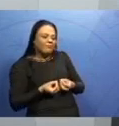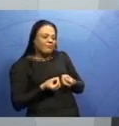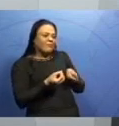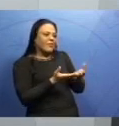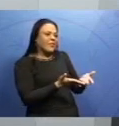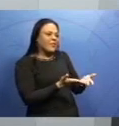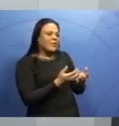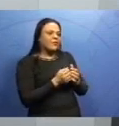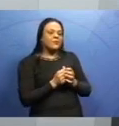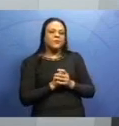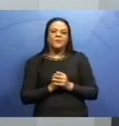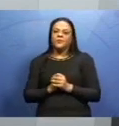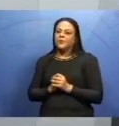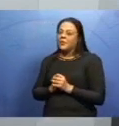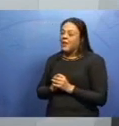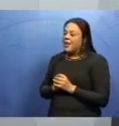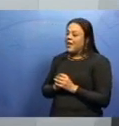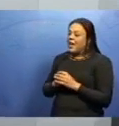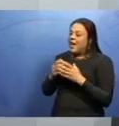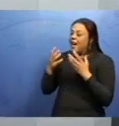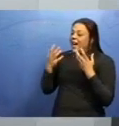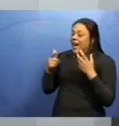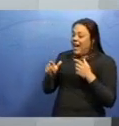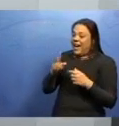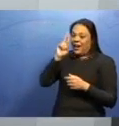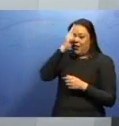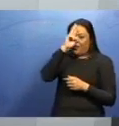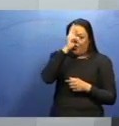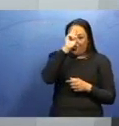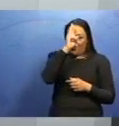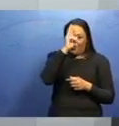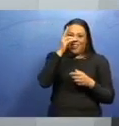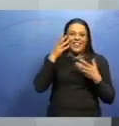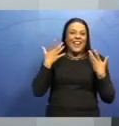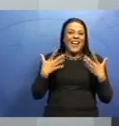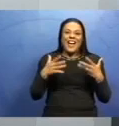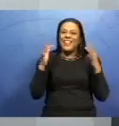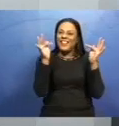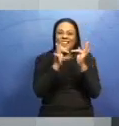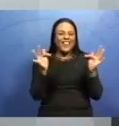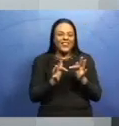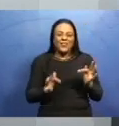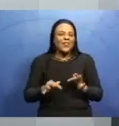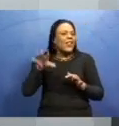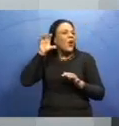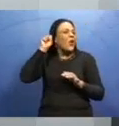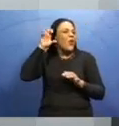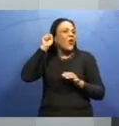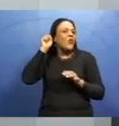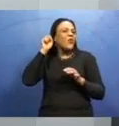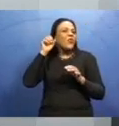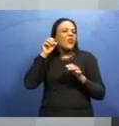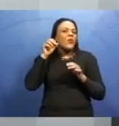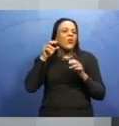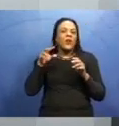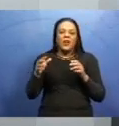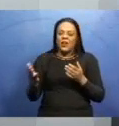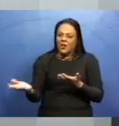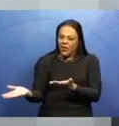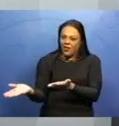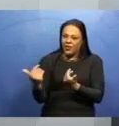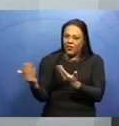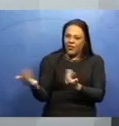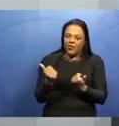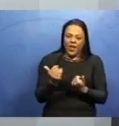A alegria foi tanta em ouvir a cigarra cantar enquanto a formiga trabalhava, que a convidou para um banquete